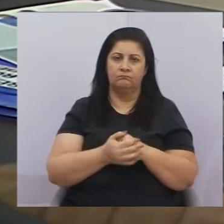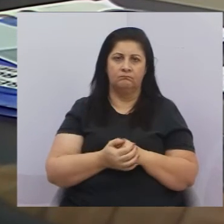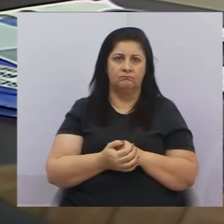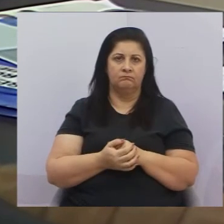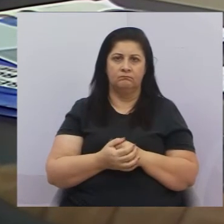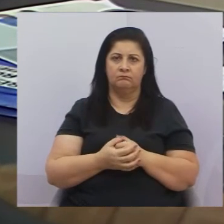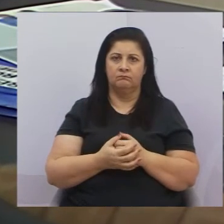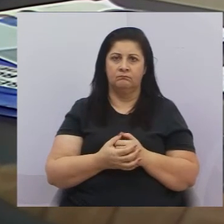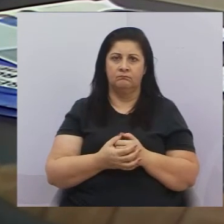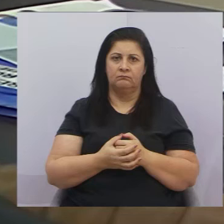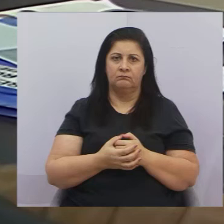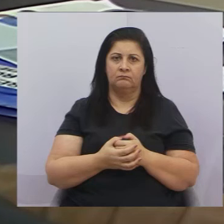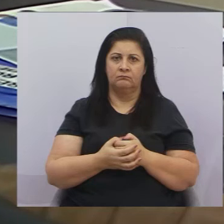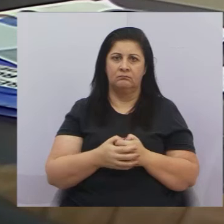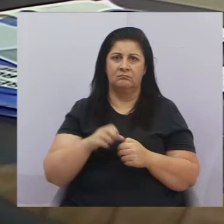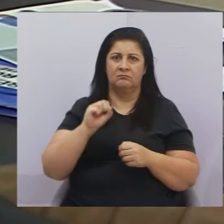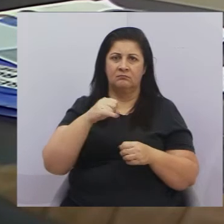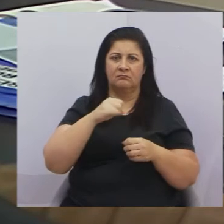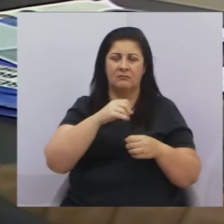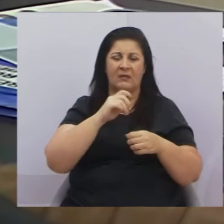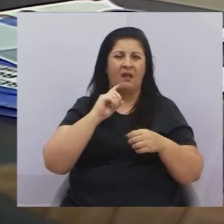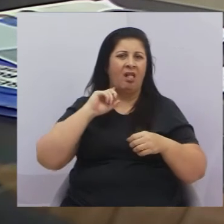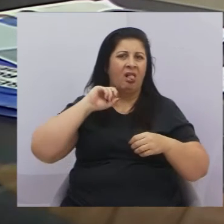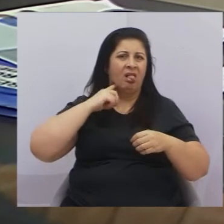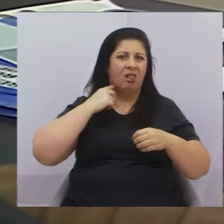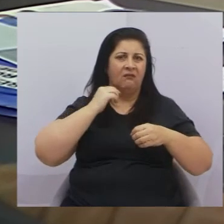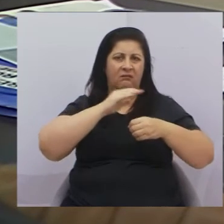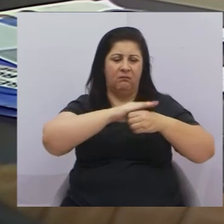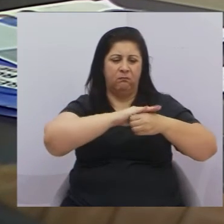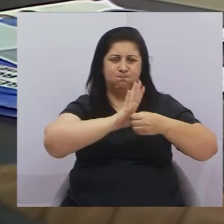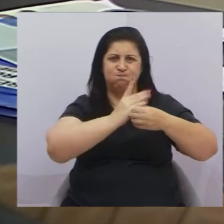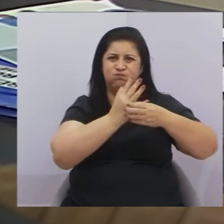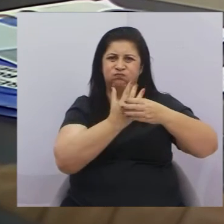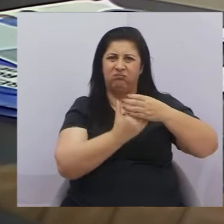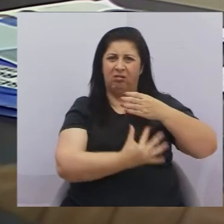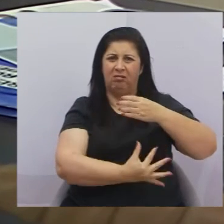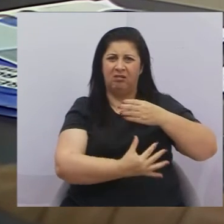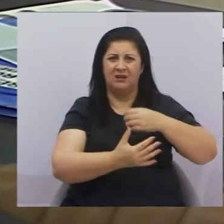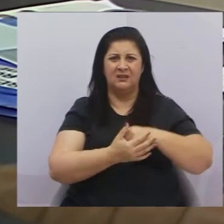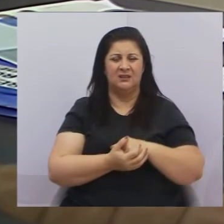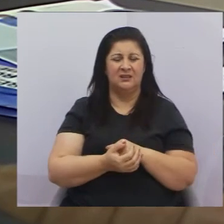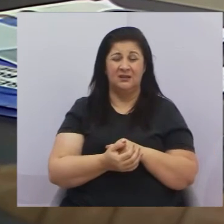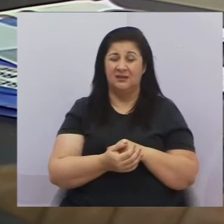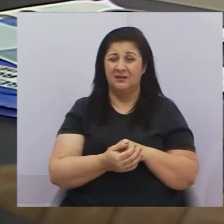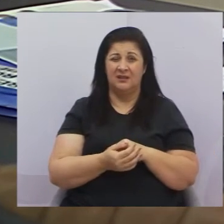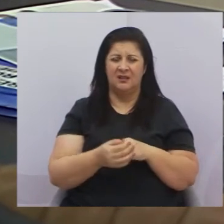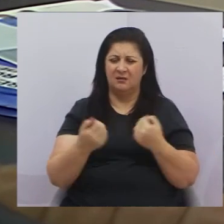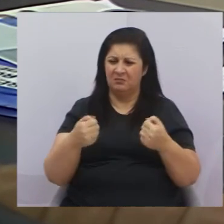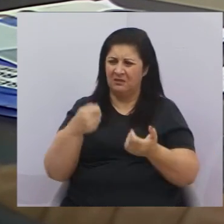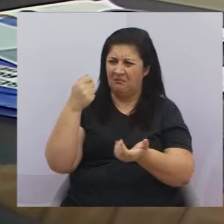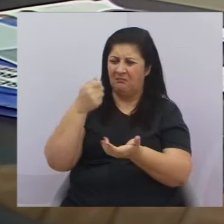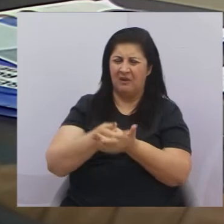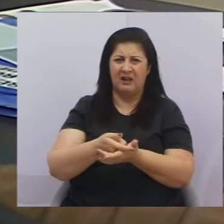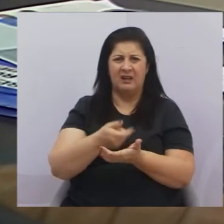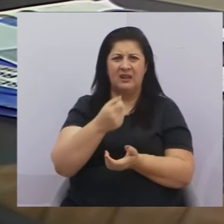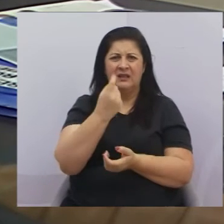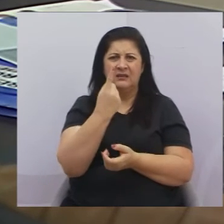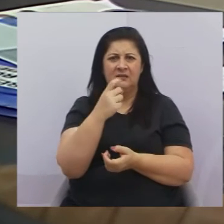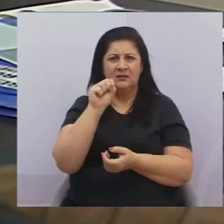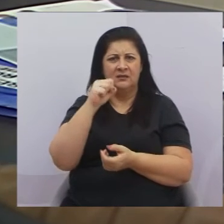coisa, quando enche as fossas, aí os moradores têm que pagar R$180 para desencher as